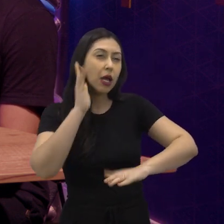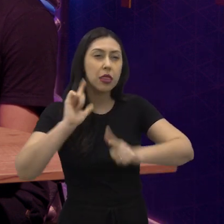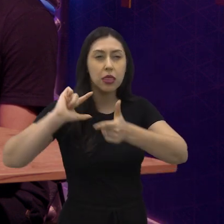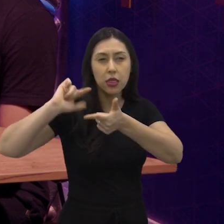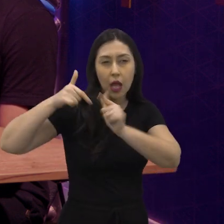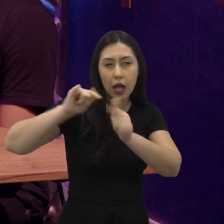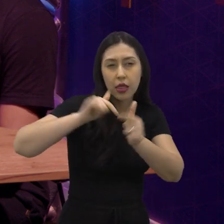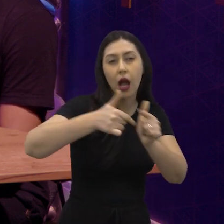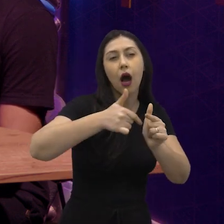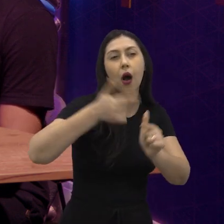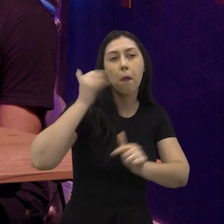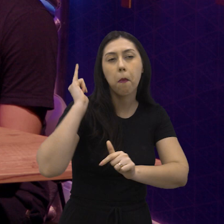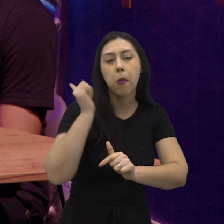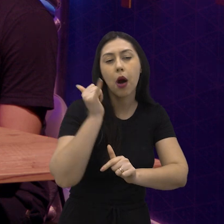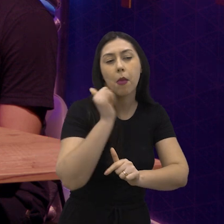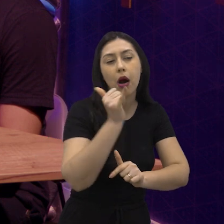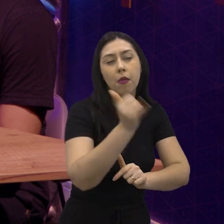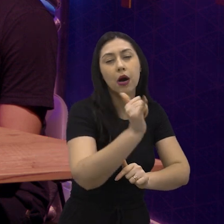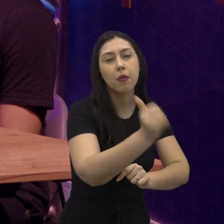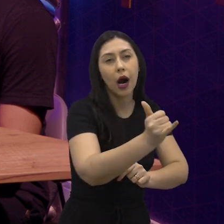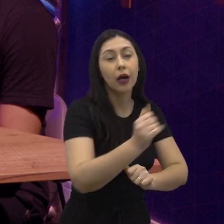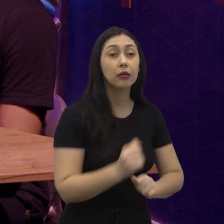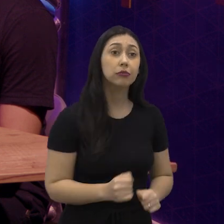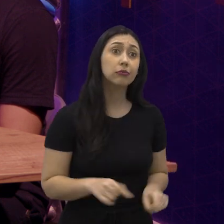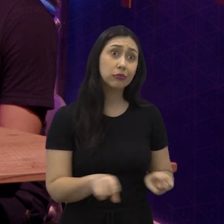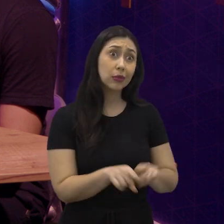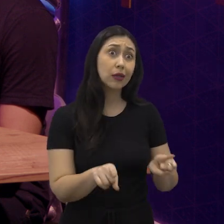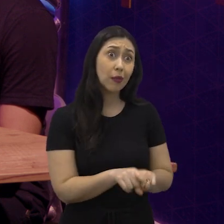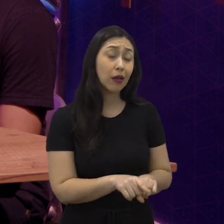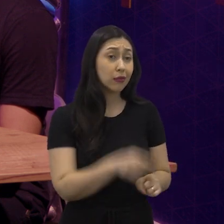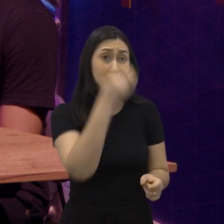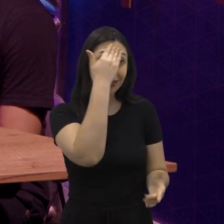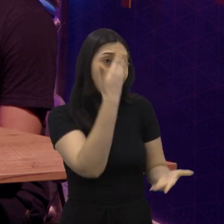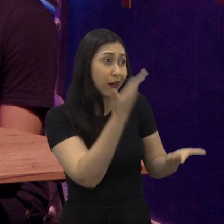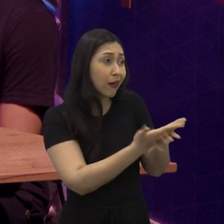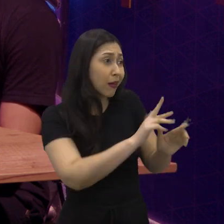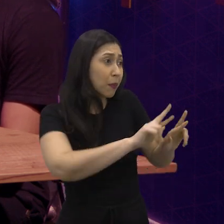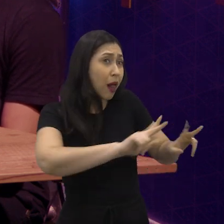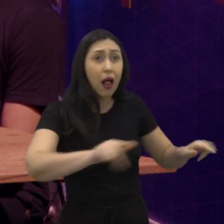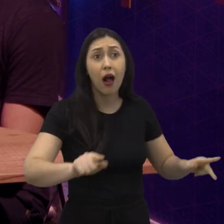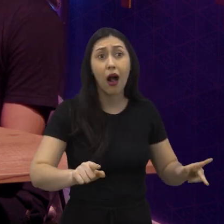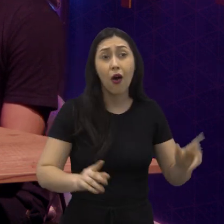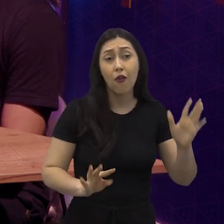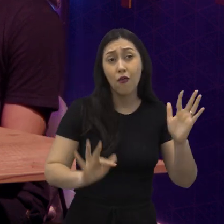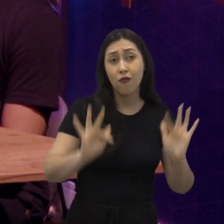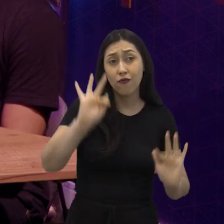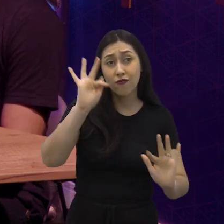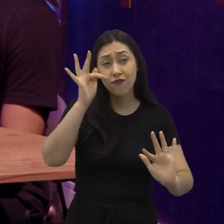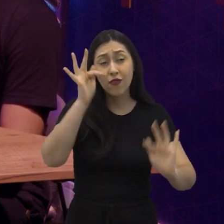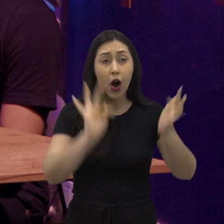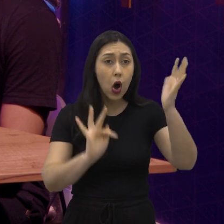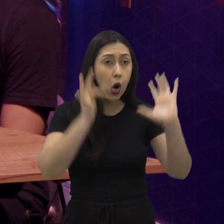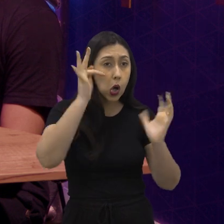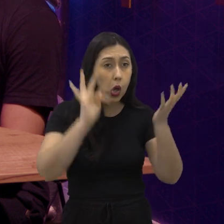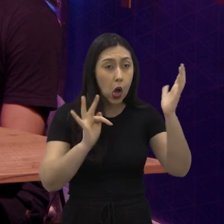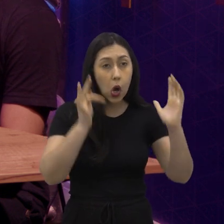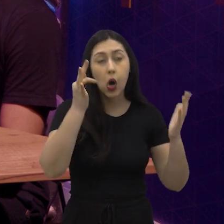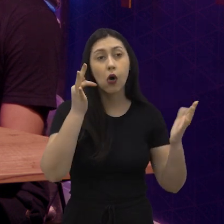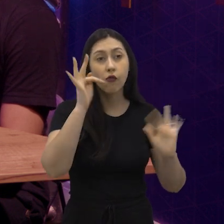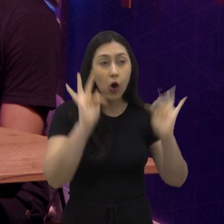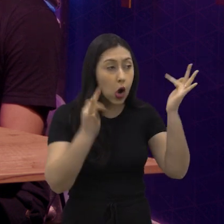tradições orais e pensando nas crenças diversas, né, folclore, mitologia